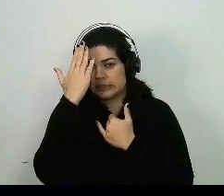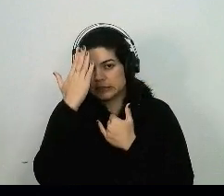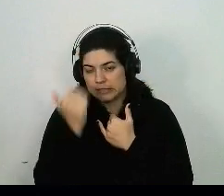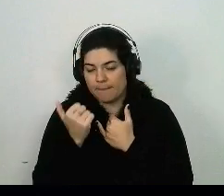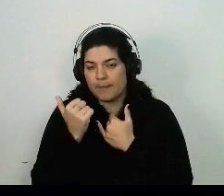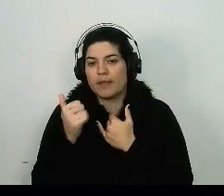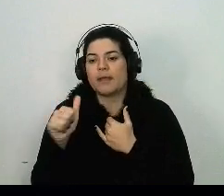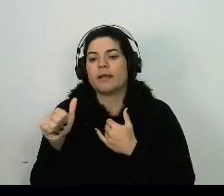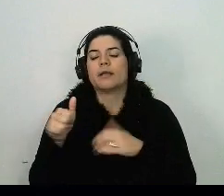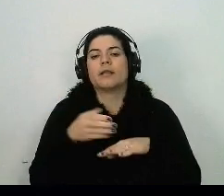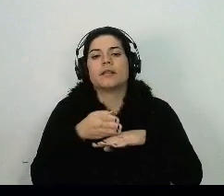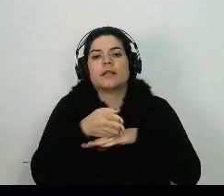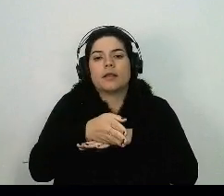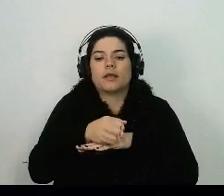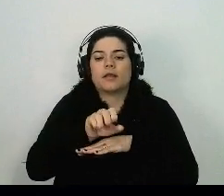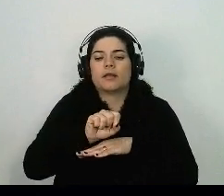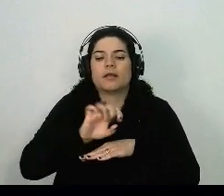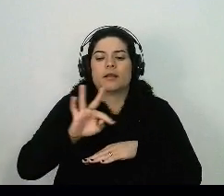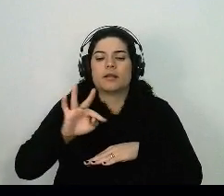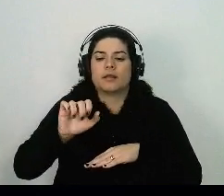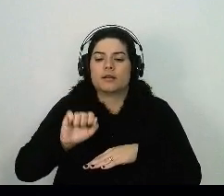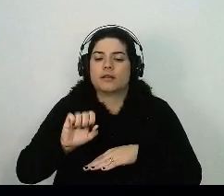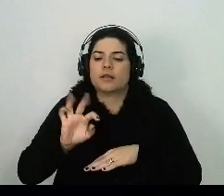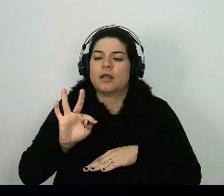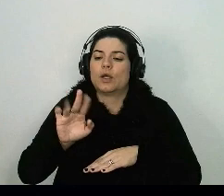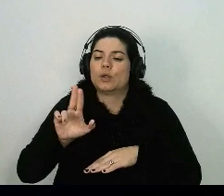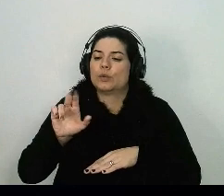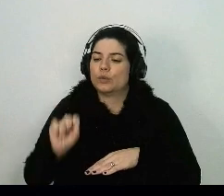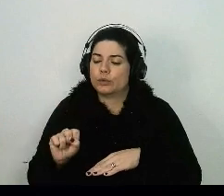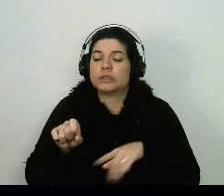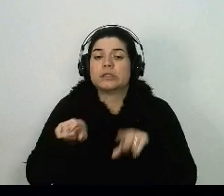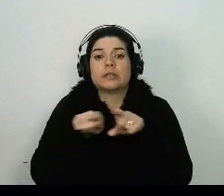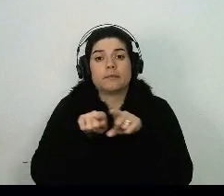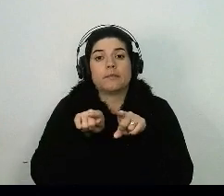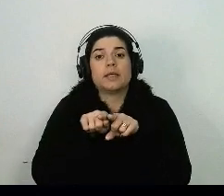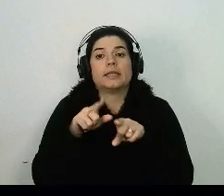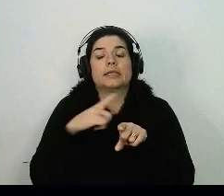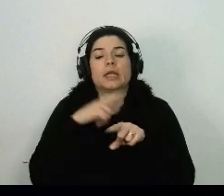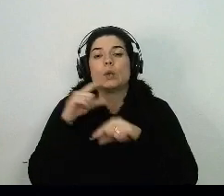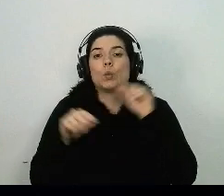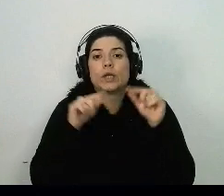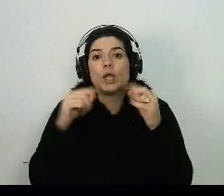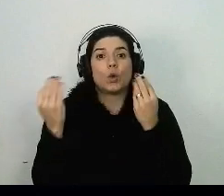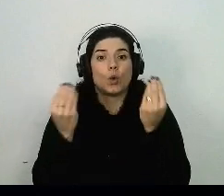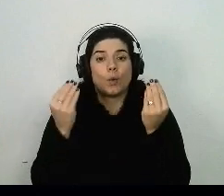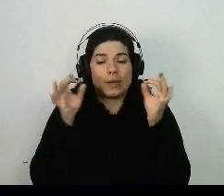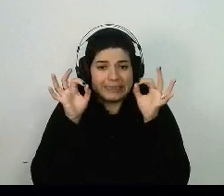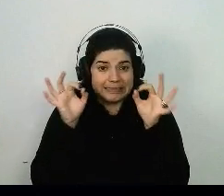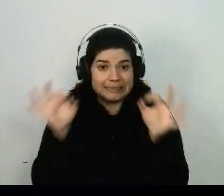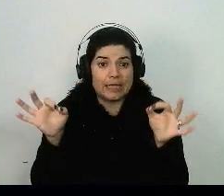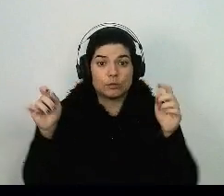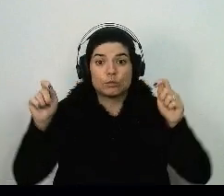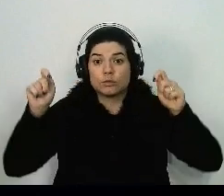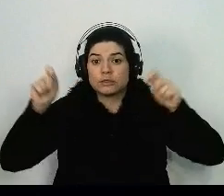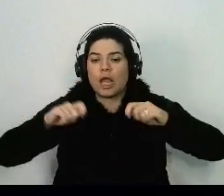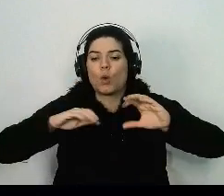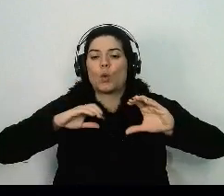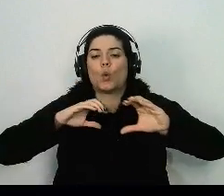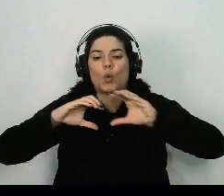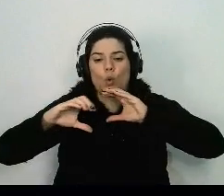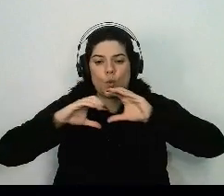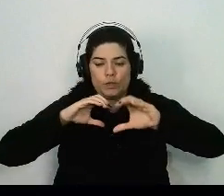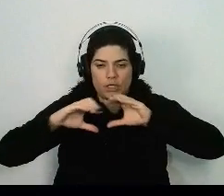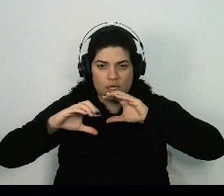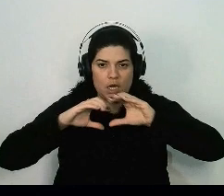que está acontecendo e tudo mais. E eles também mediram a forma ideal de comunicar